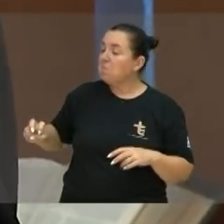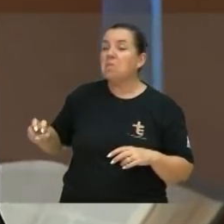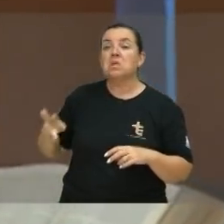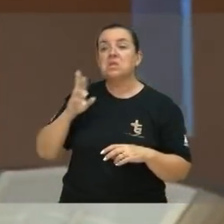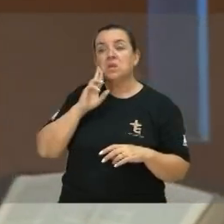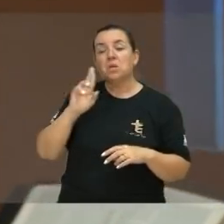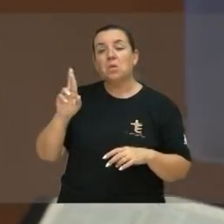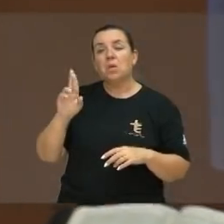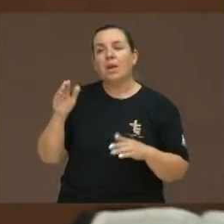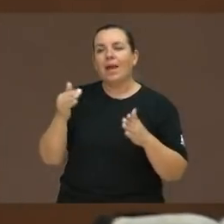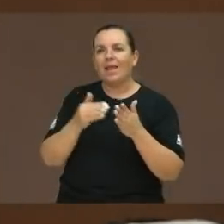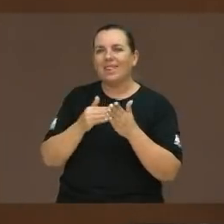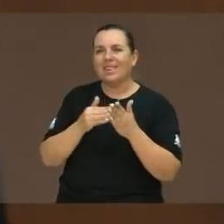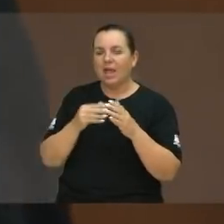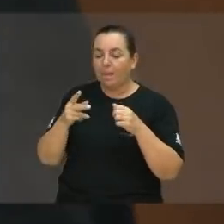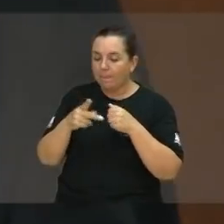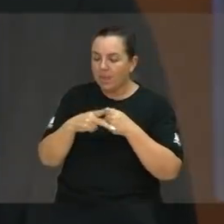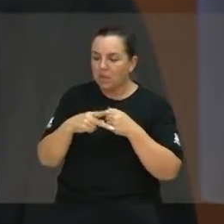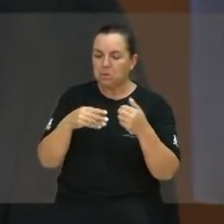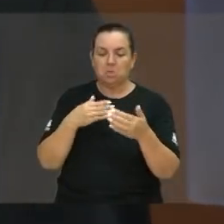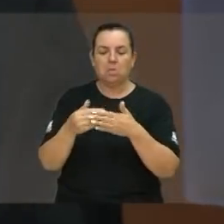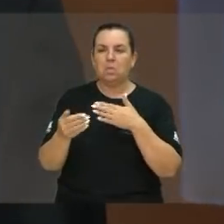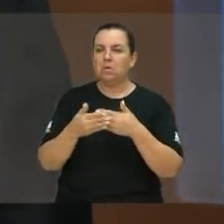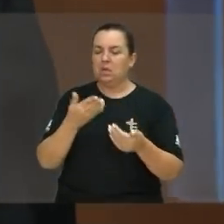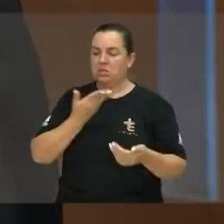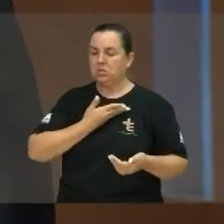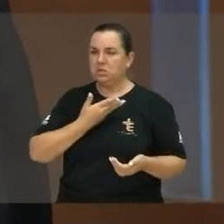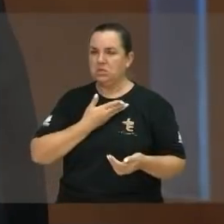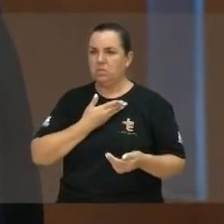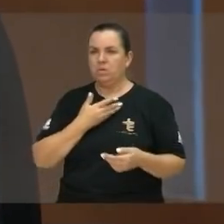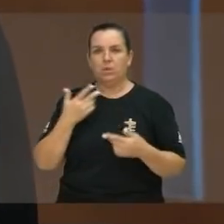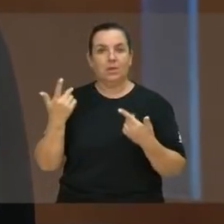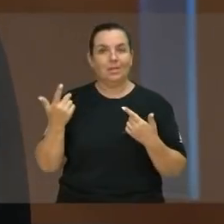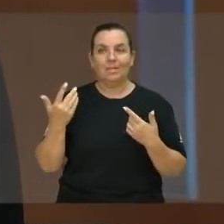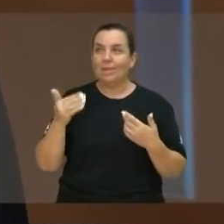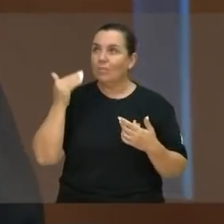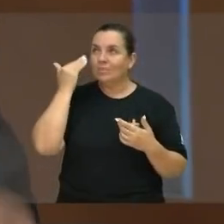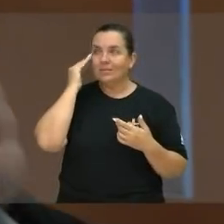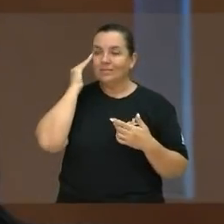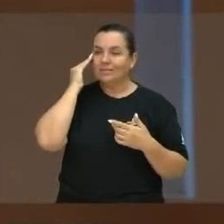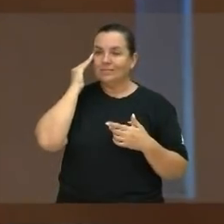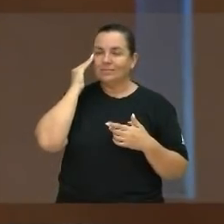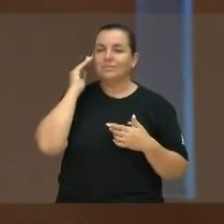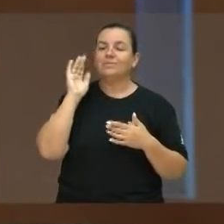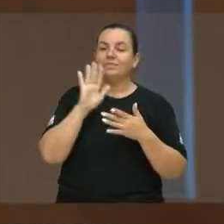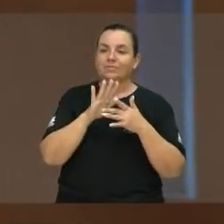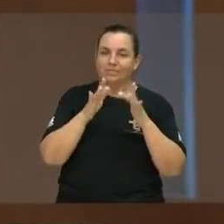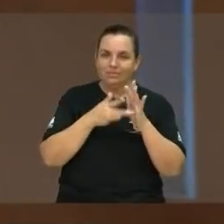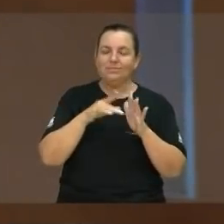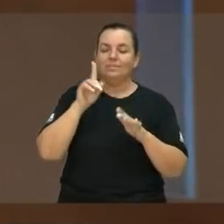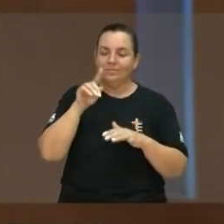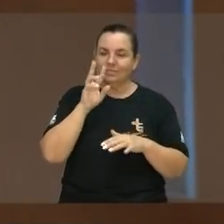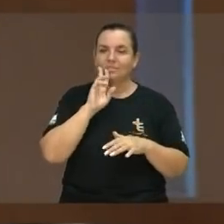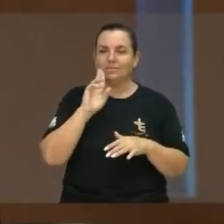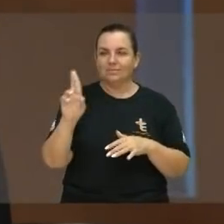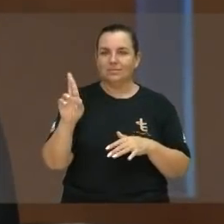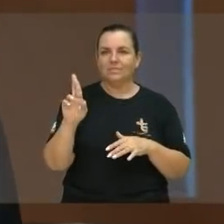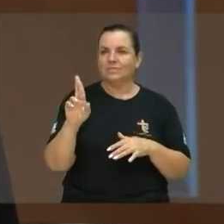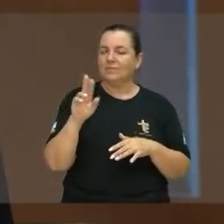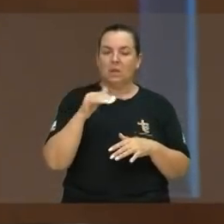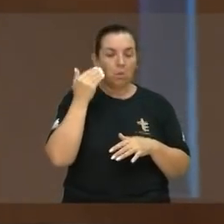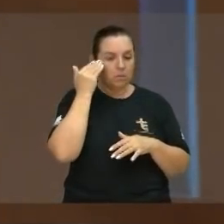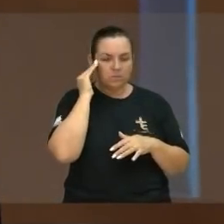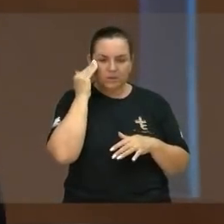até pedro ou qualquer discípulo que mesmo não compreendendo que jesus é senhor não